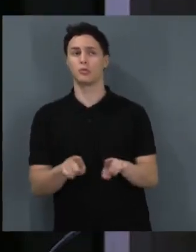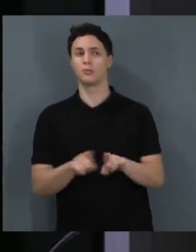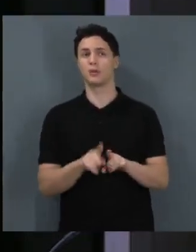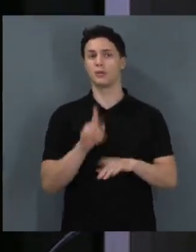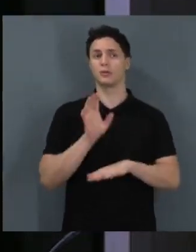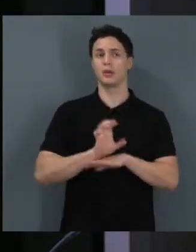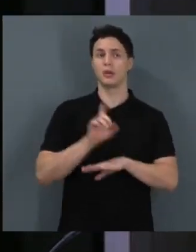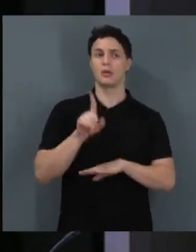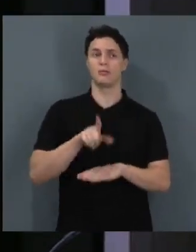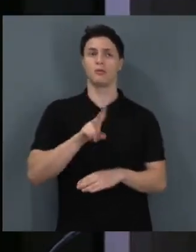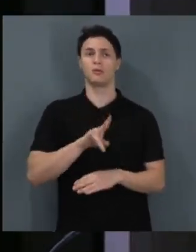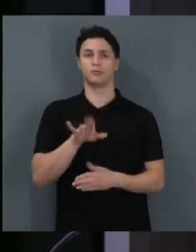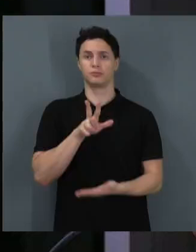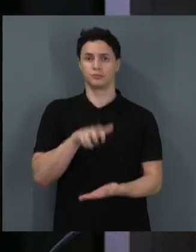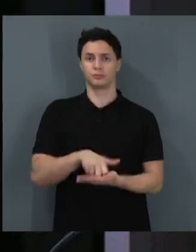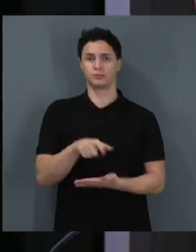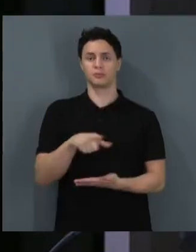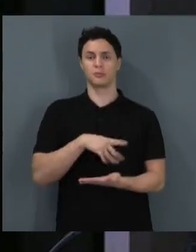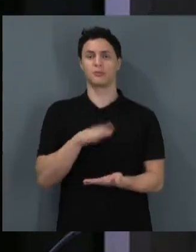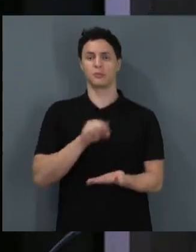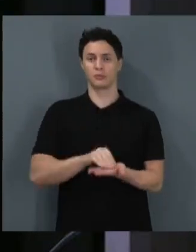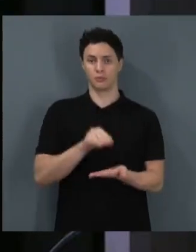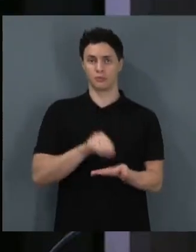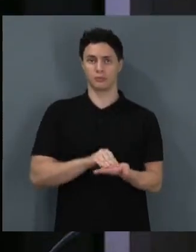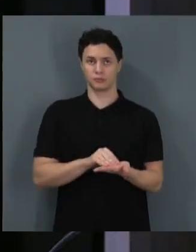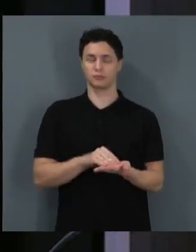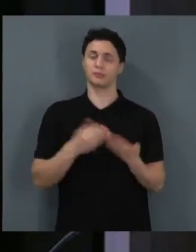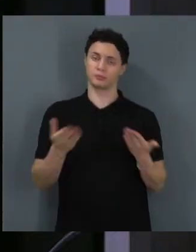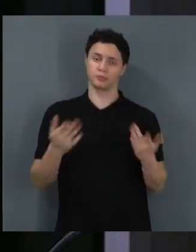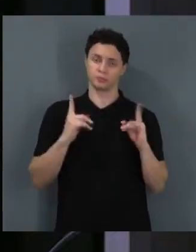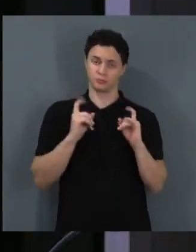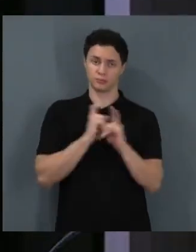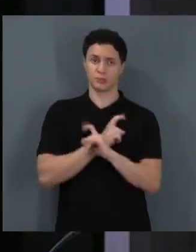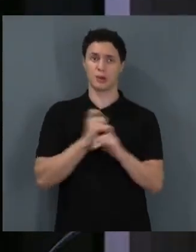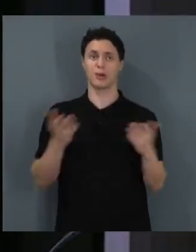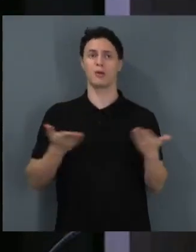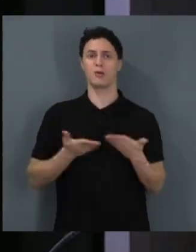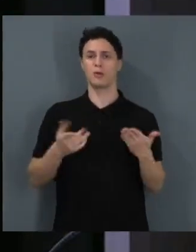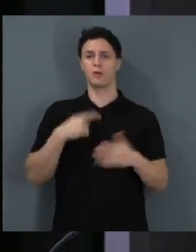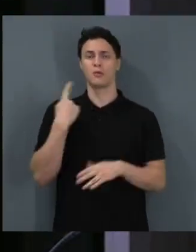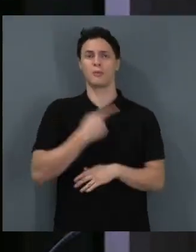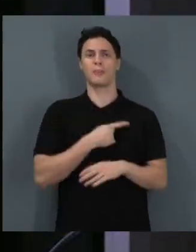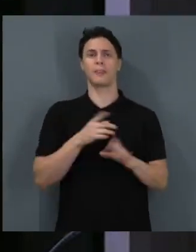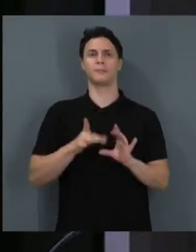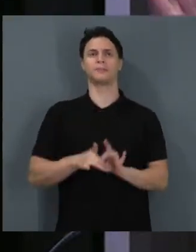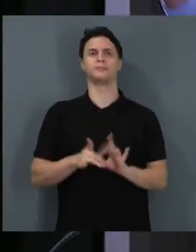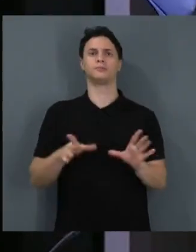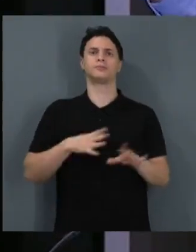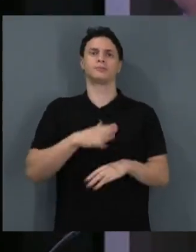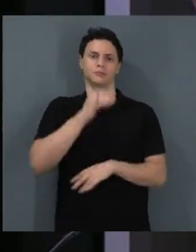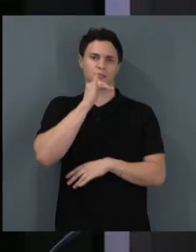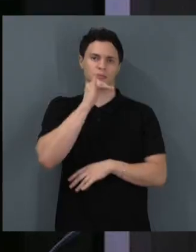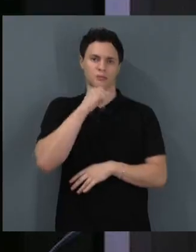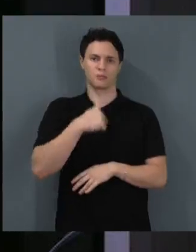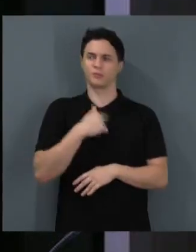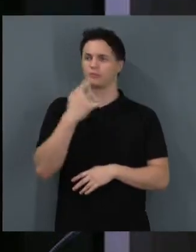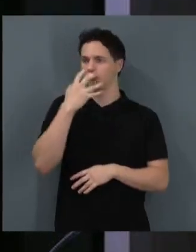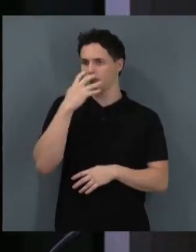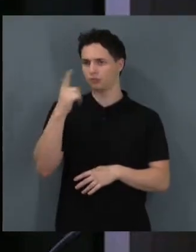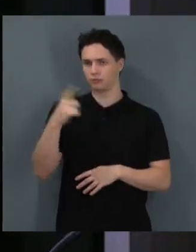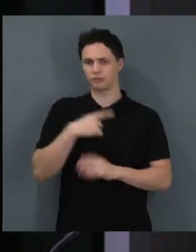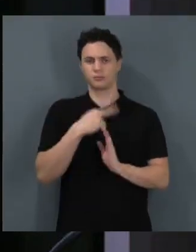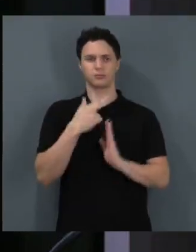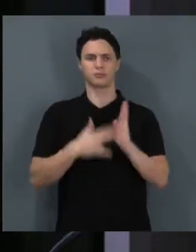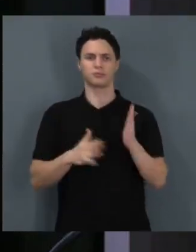seria penalizado por essa falta ou por essa dificuldade. Nós estamos permitindo, por exemplo, eu escutei o relator, em